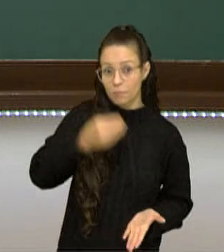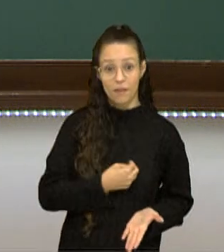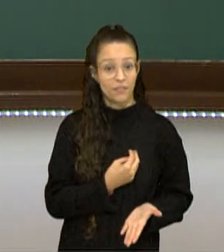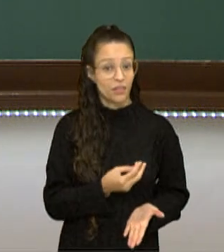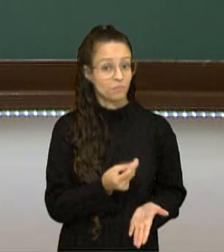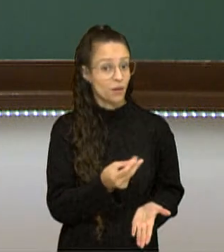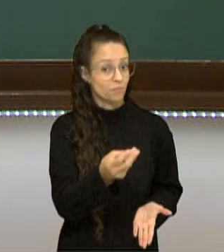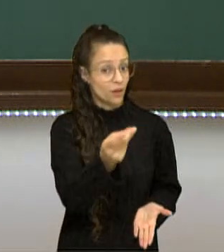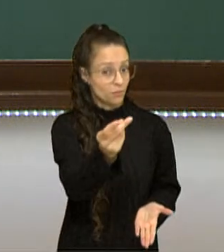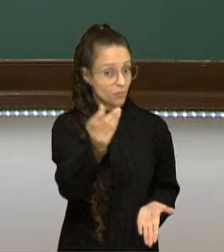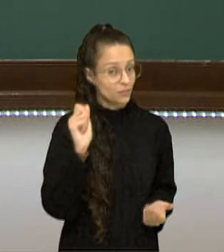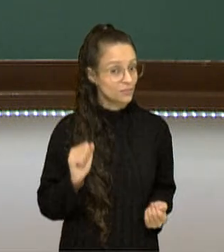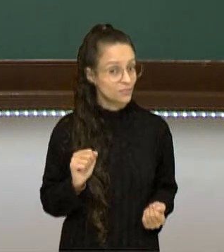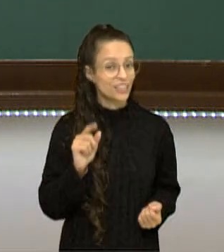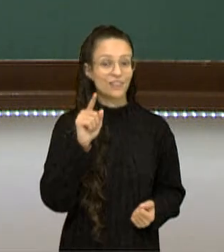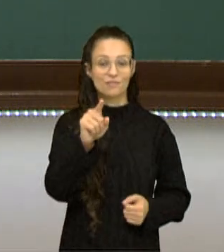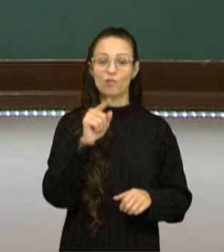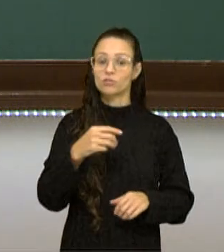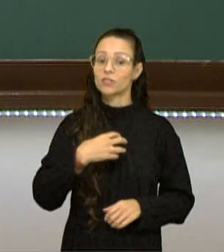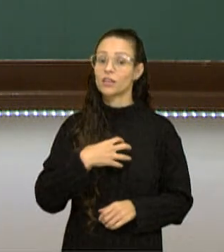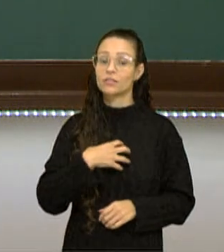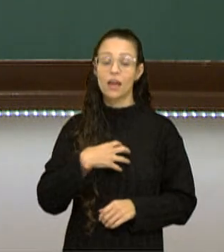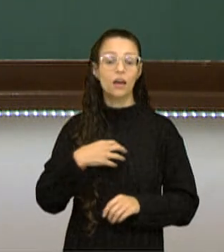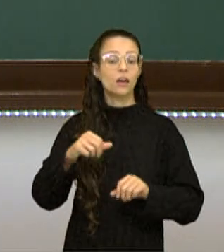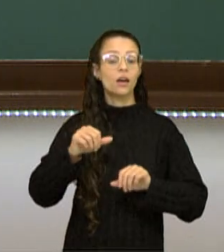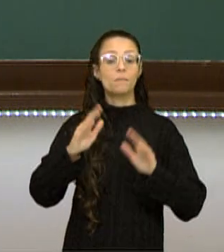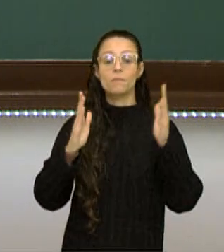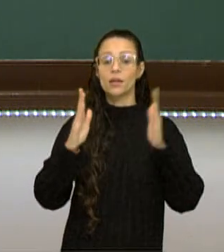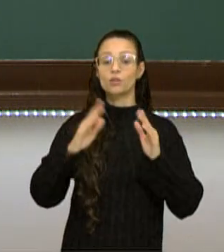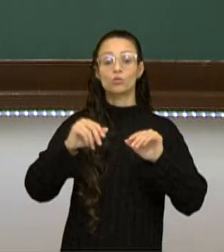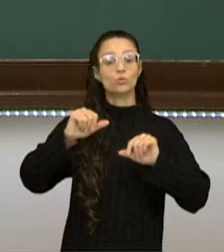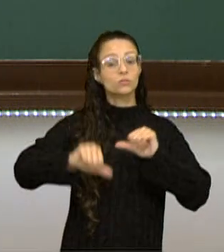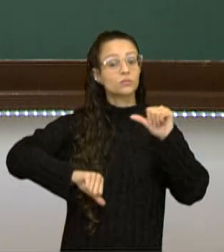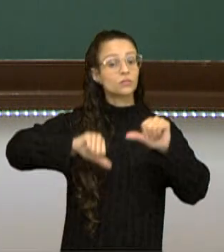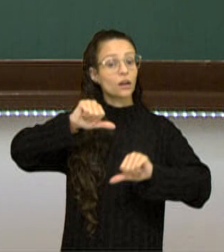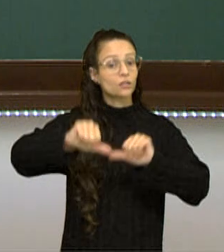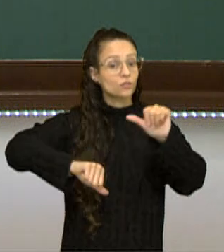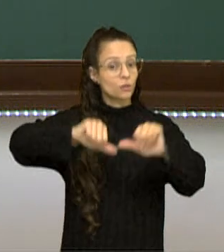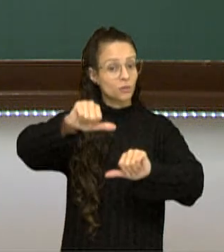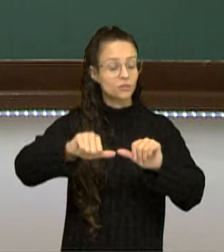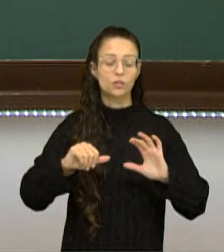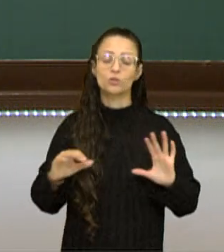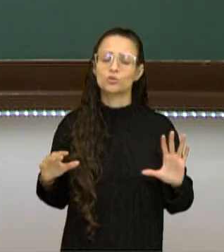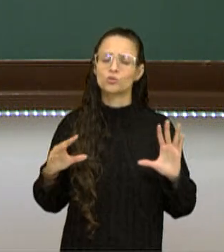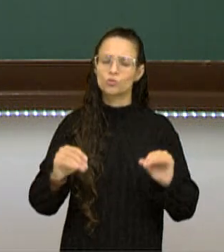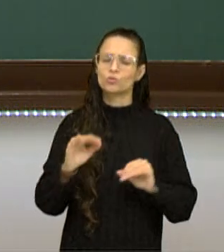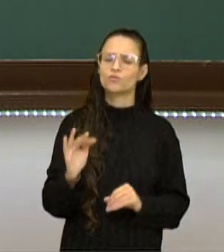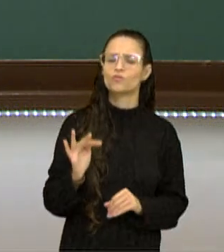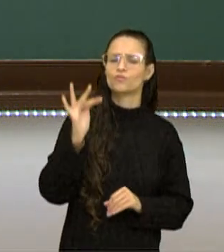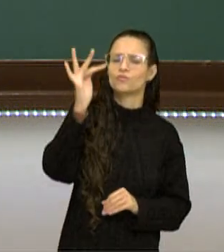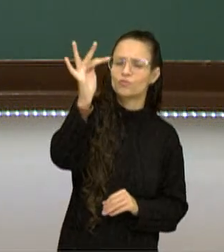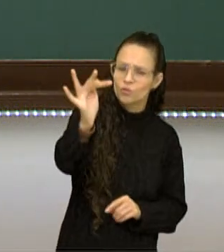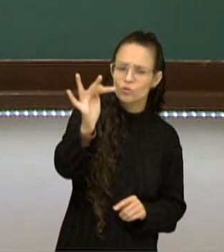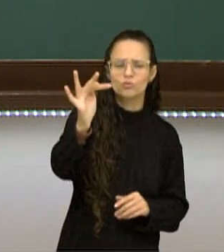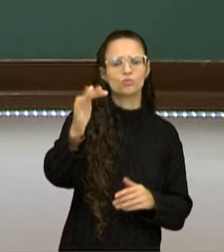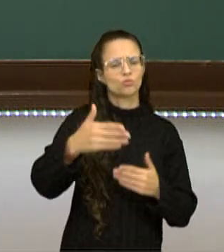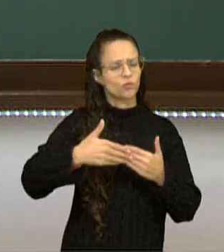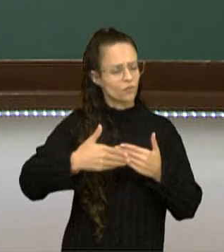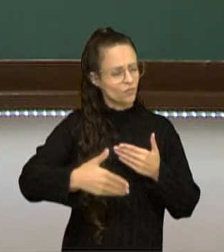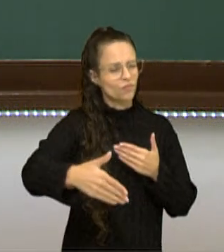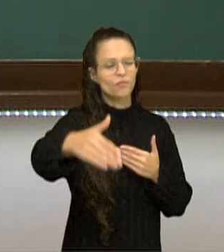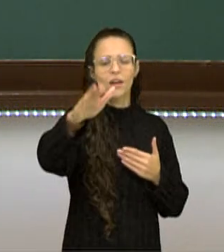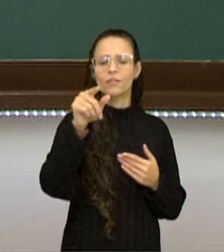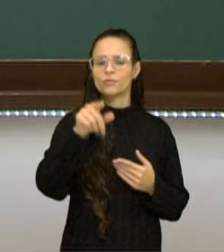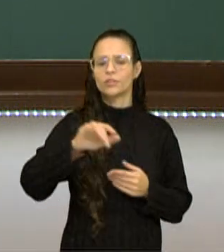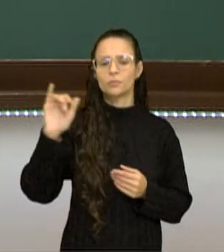vida. Então você está em transformação. Pensa aí, né, que todo o futuro você tem pela frente